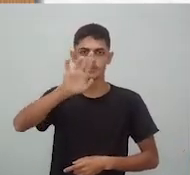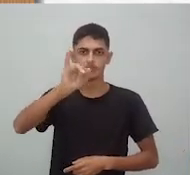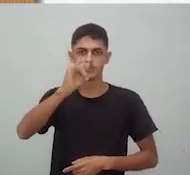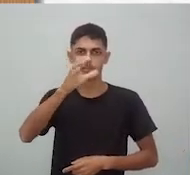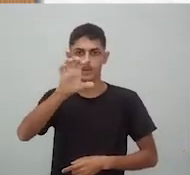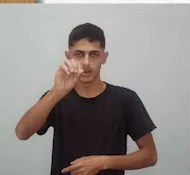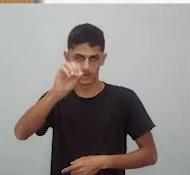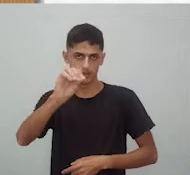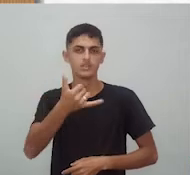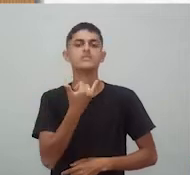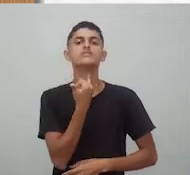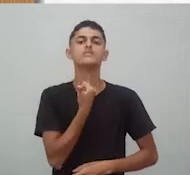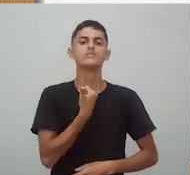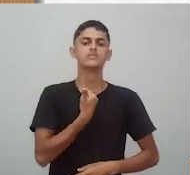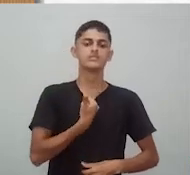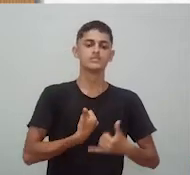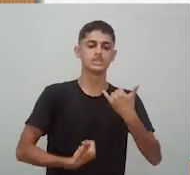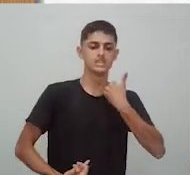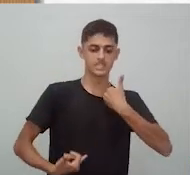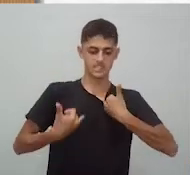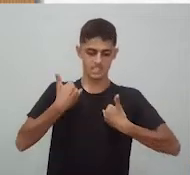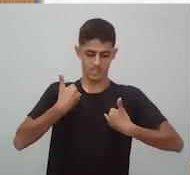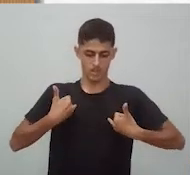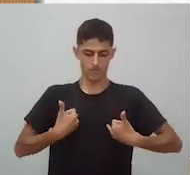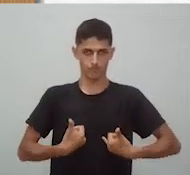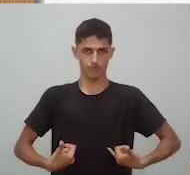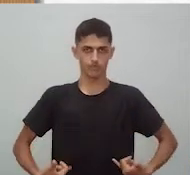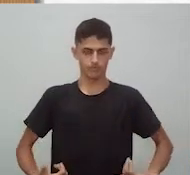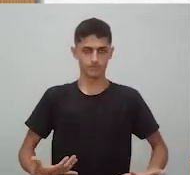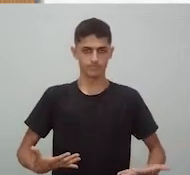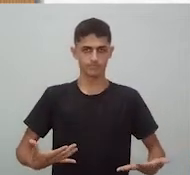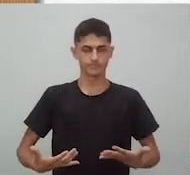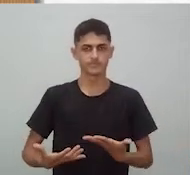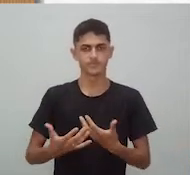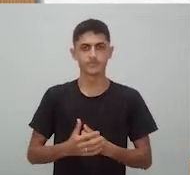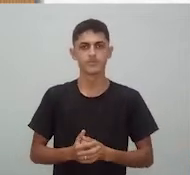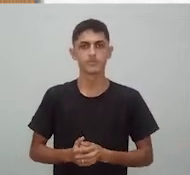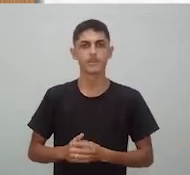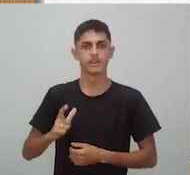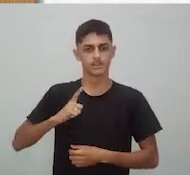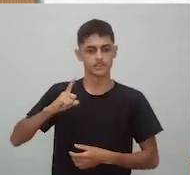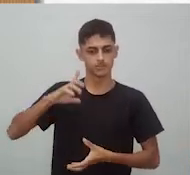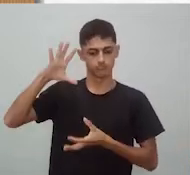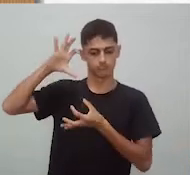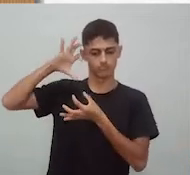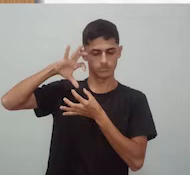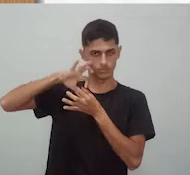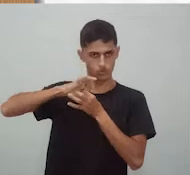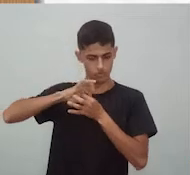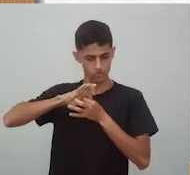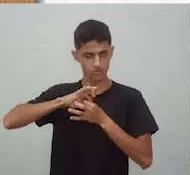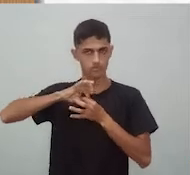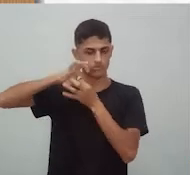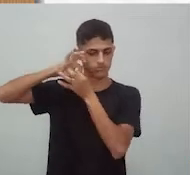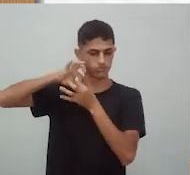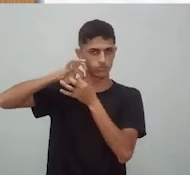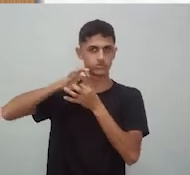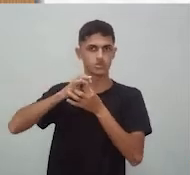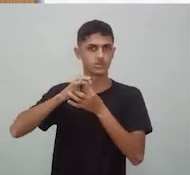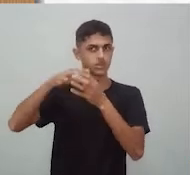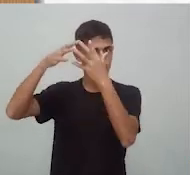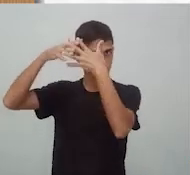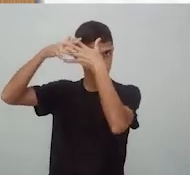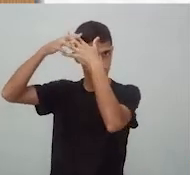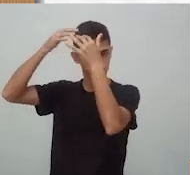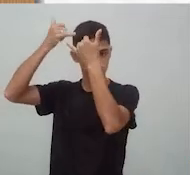vão conseguir ligar o nosso sistema nervoso central aos nossos órgãos e, enfim, tudo mais